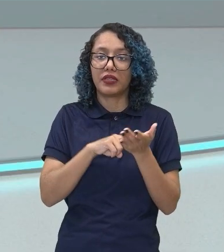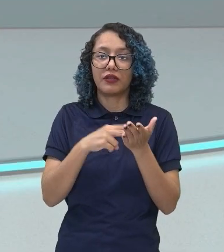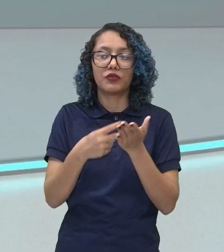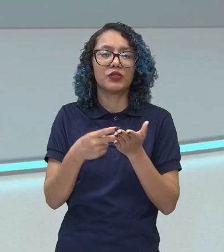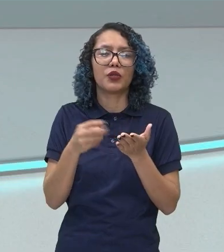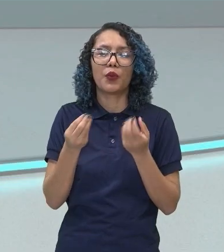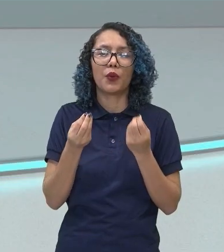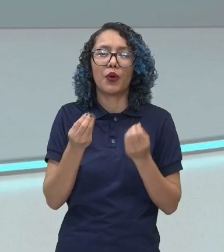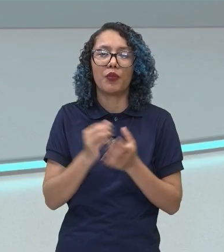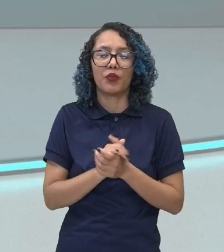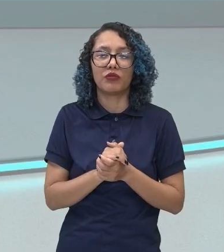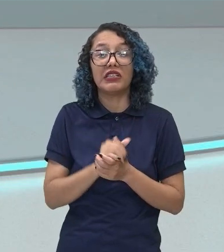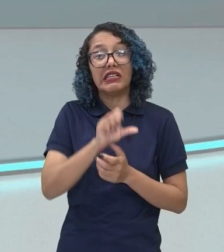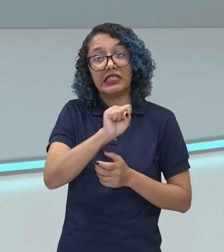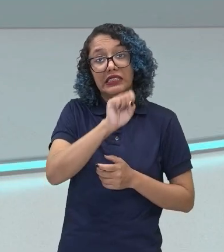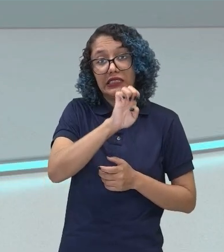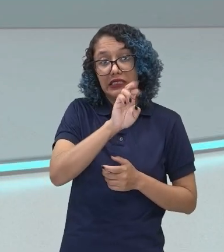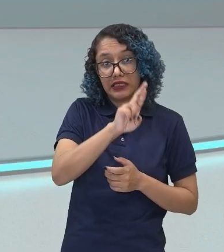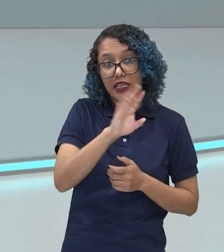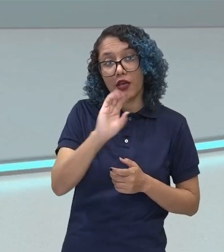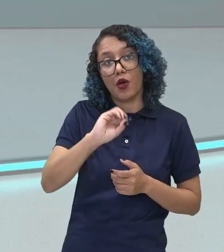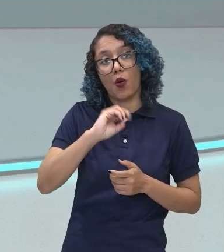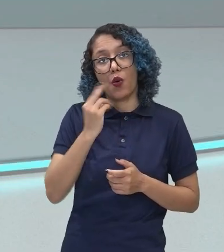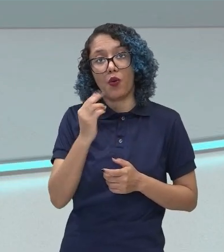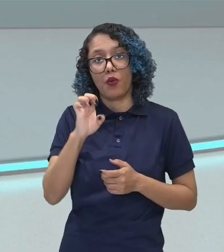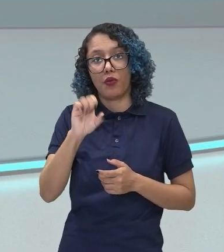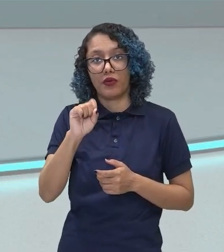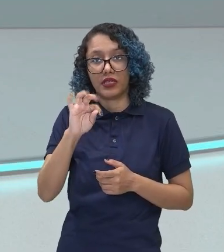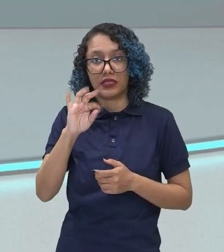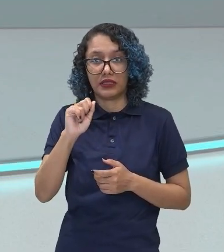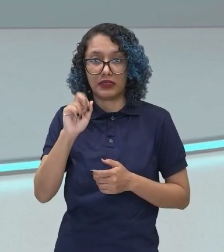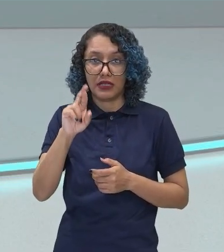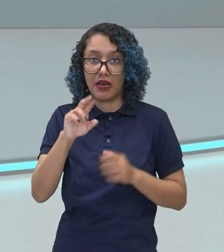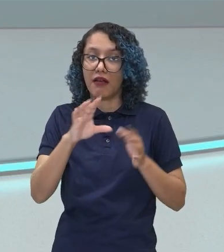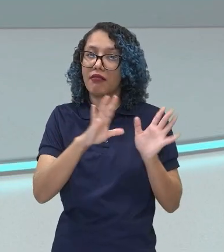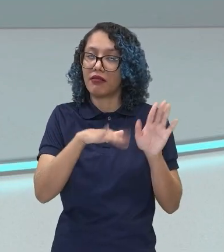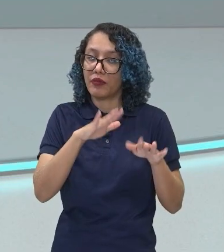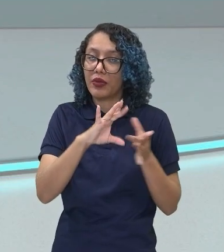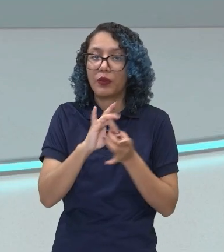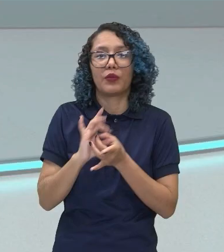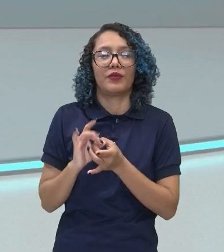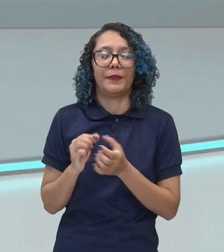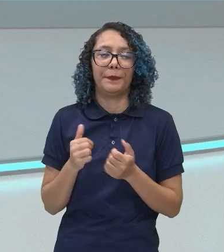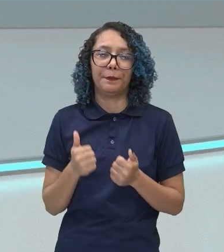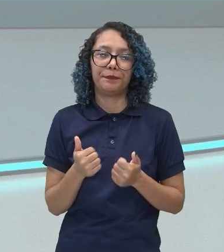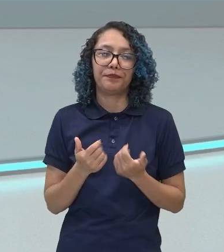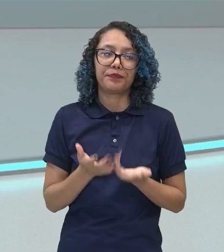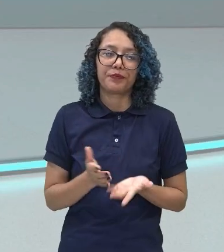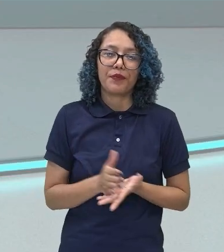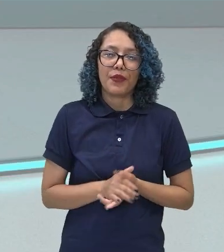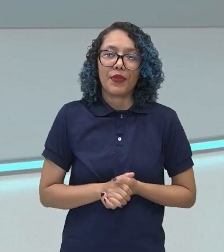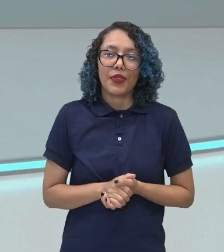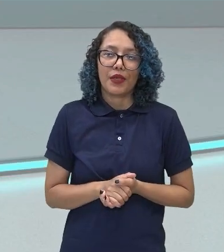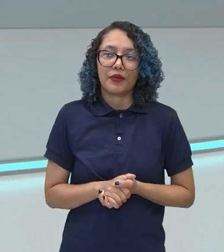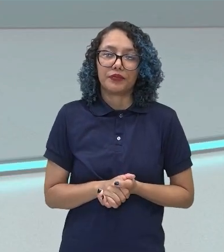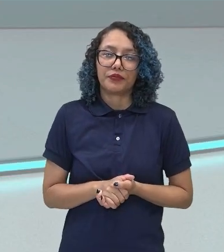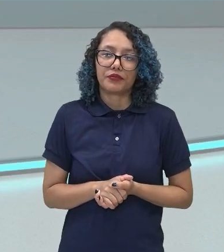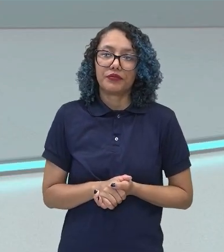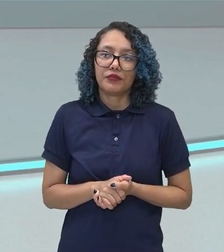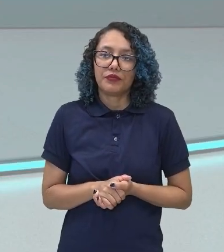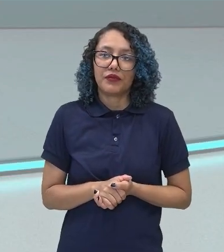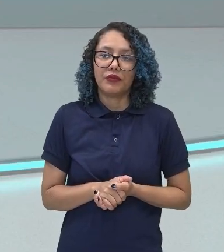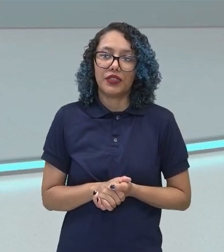de ser ou estar, claro, aí conjugando dentro daquele contexto, tá bom? Pois bem, verbo to be, então, significa ser ou estar na